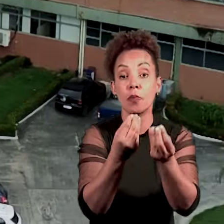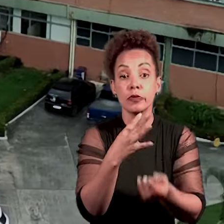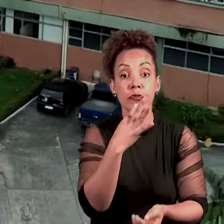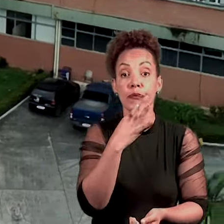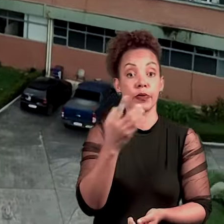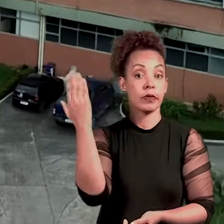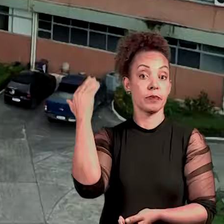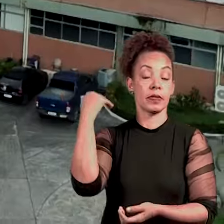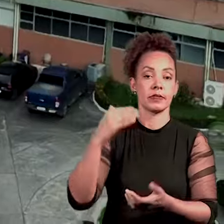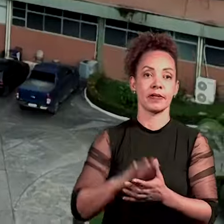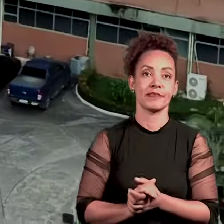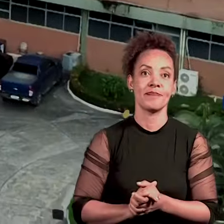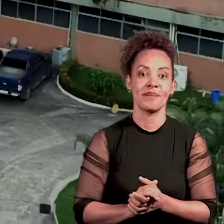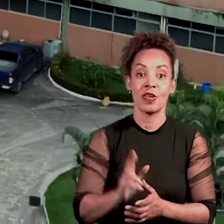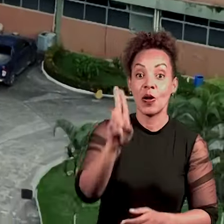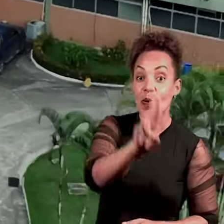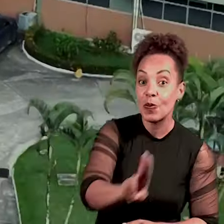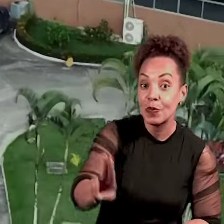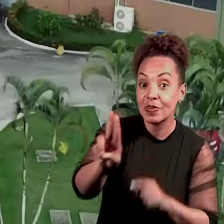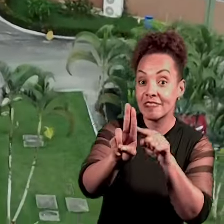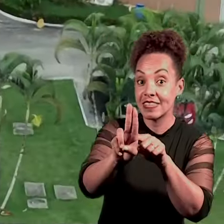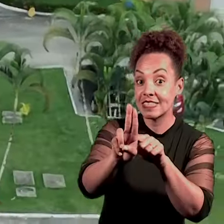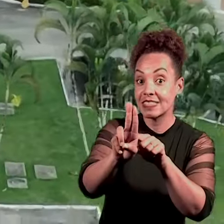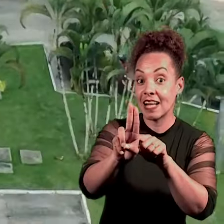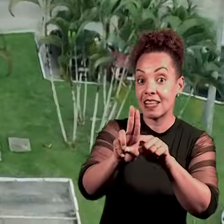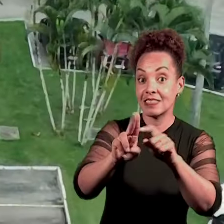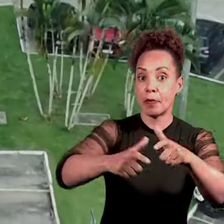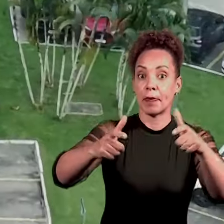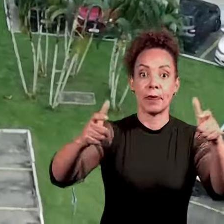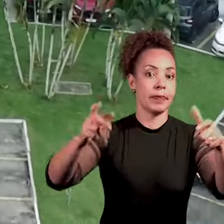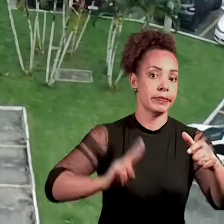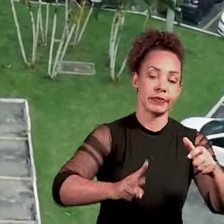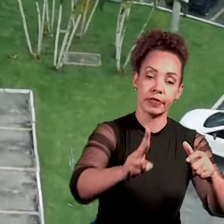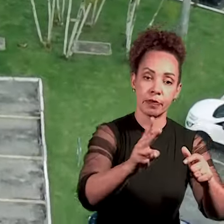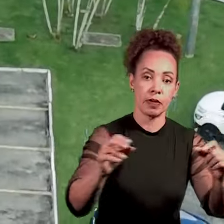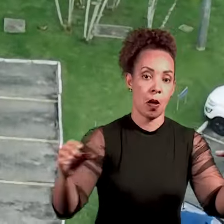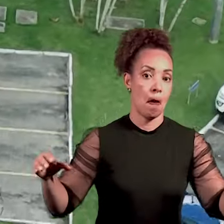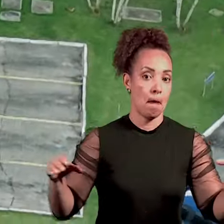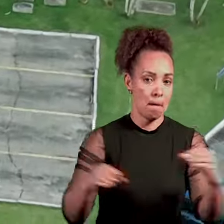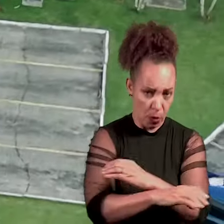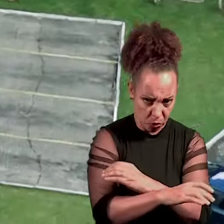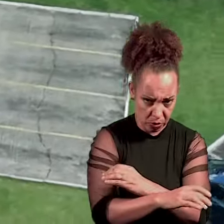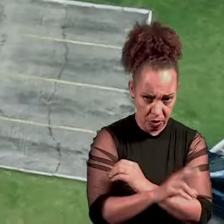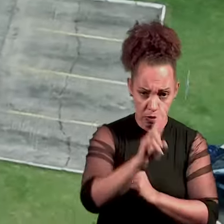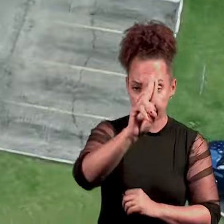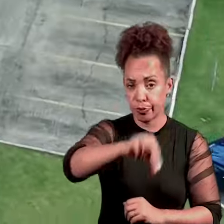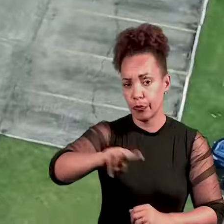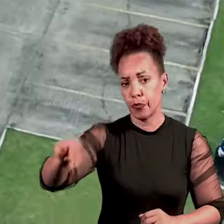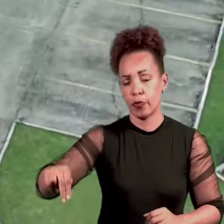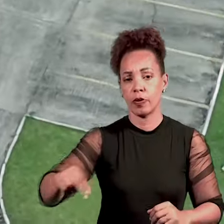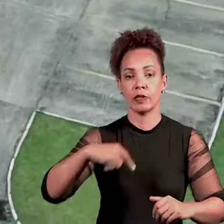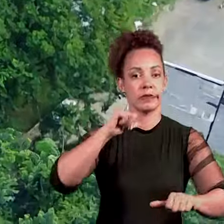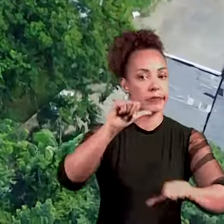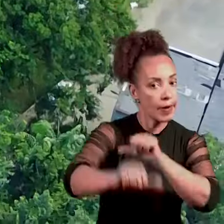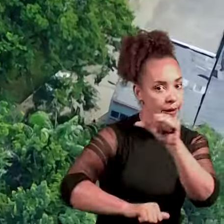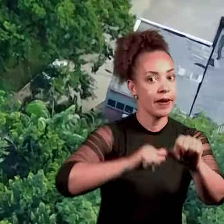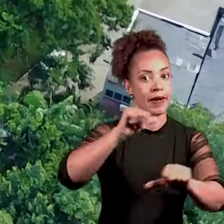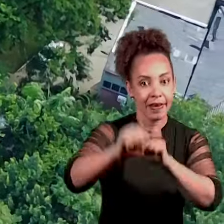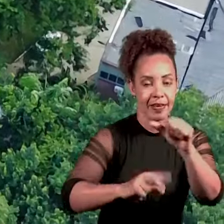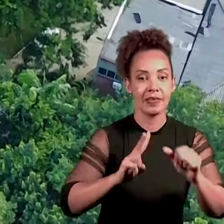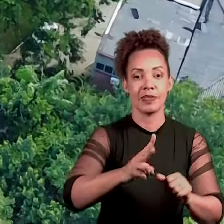isso aqui será eterno. Vocês tenham certeza que a universidade nunca vai estar pronta. ela sempre vai estar num processo de transformação.